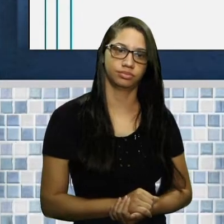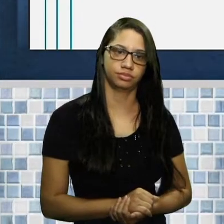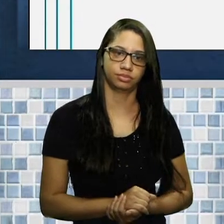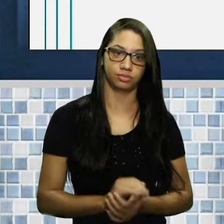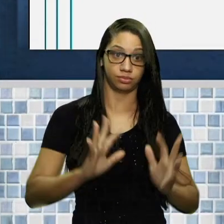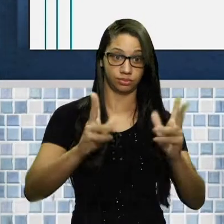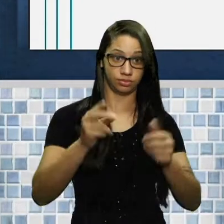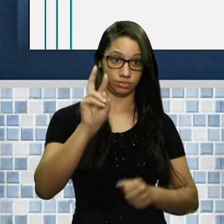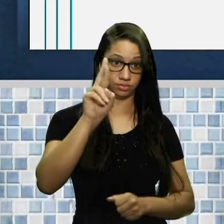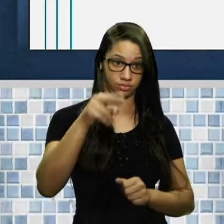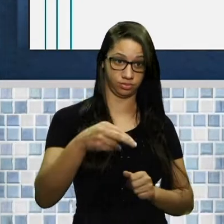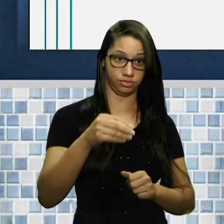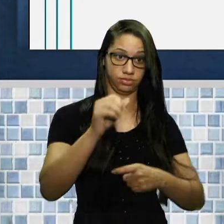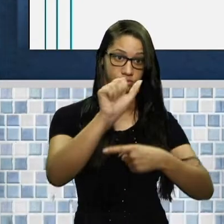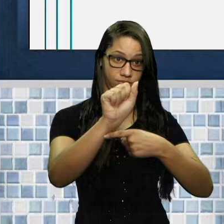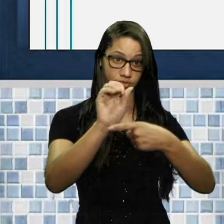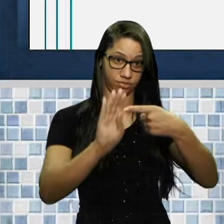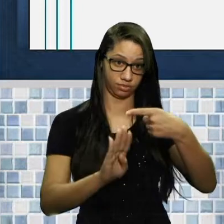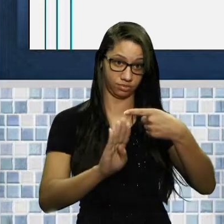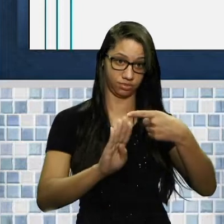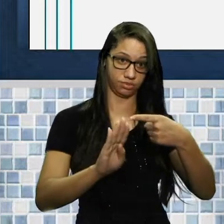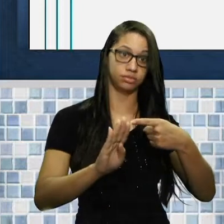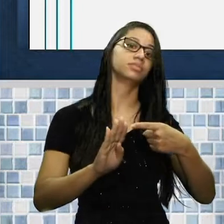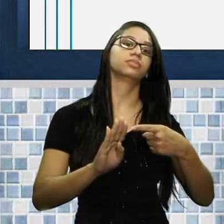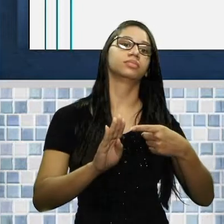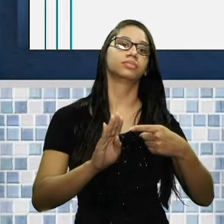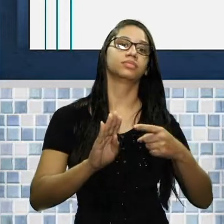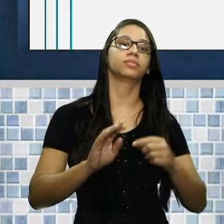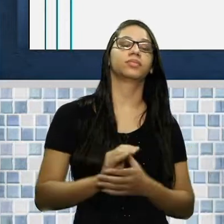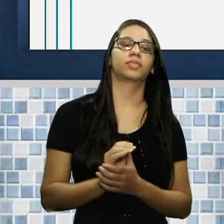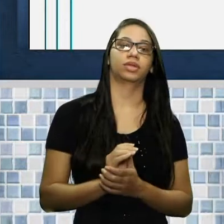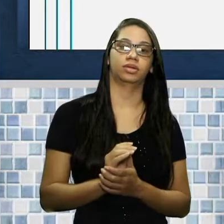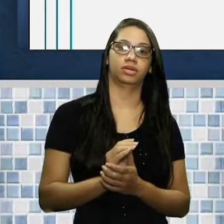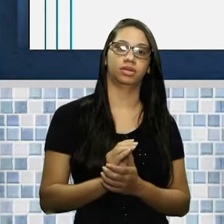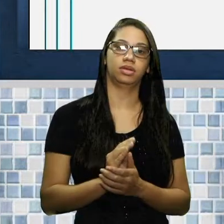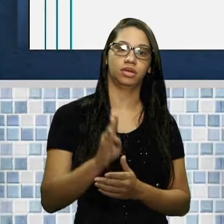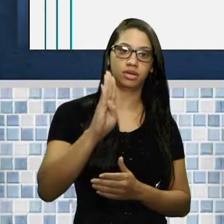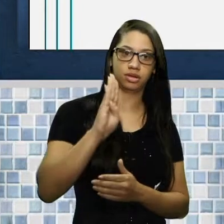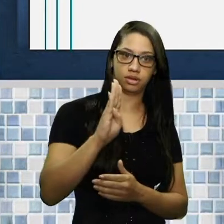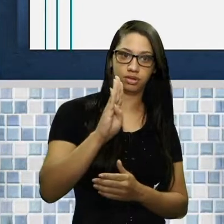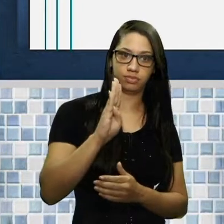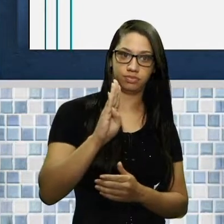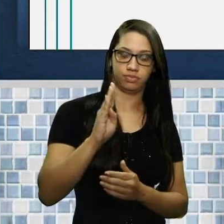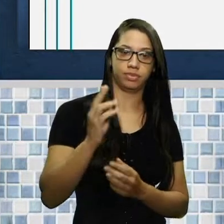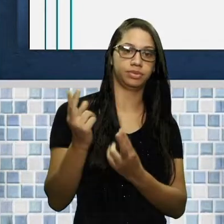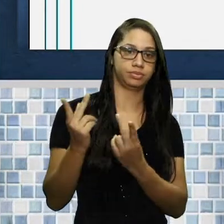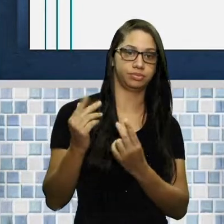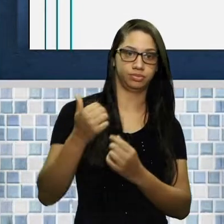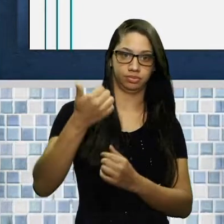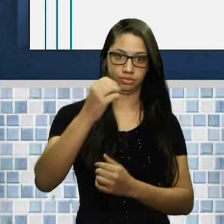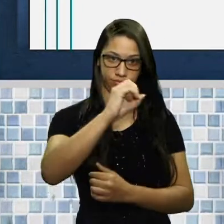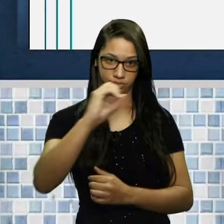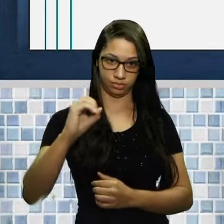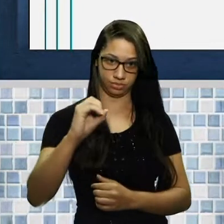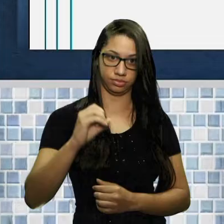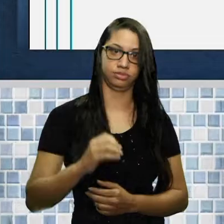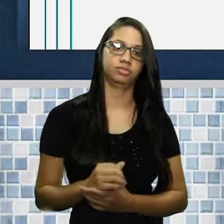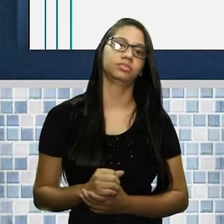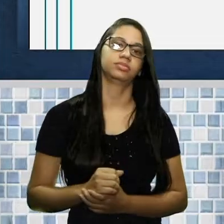Toda razão A sobre B, onde A é o antecedente e B é o consequente, na qual B é igual a